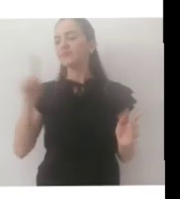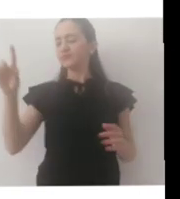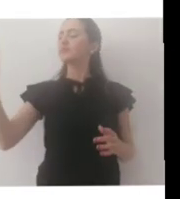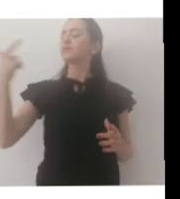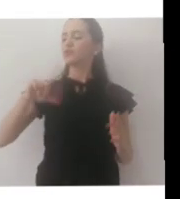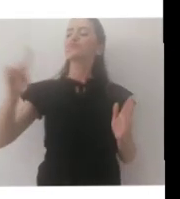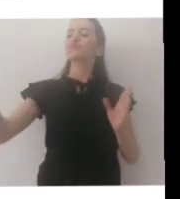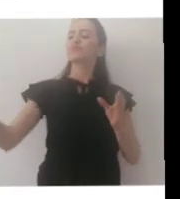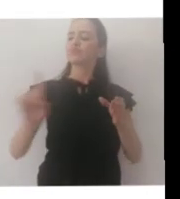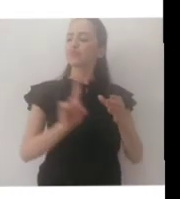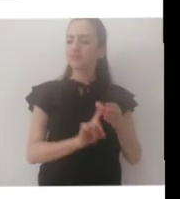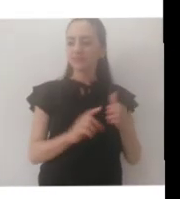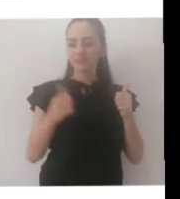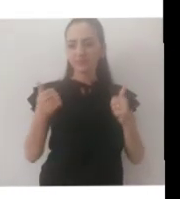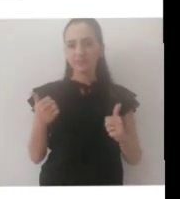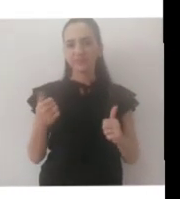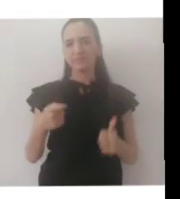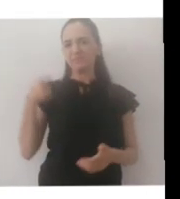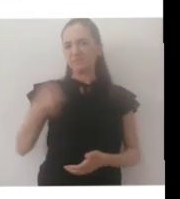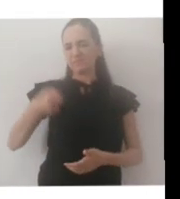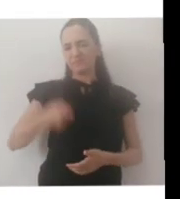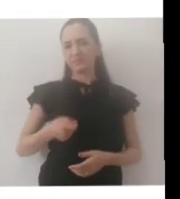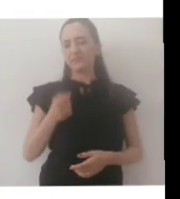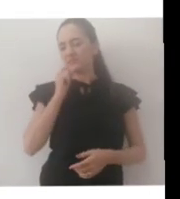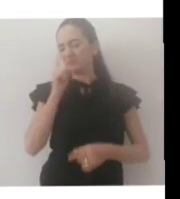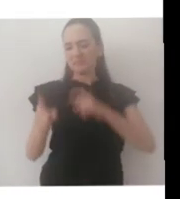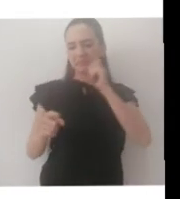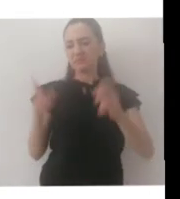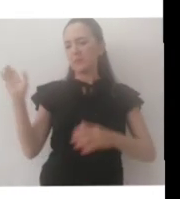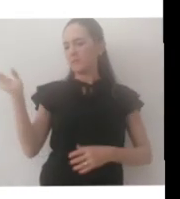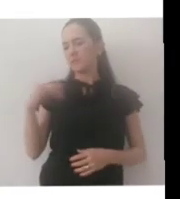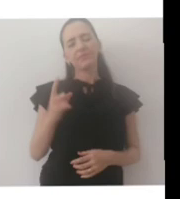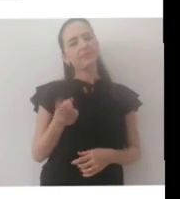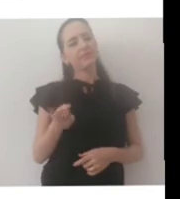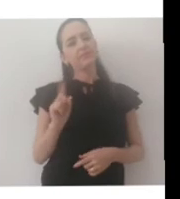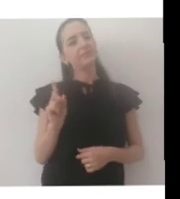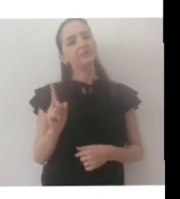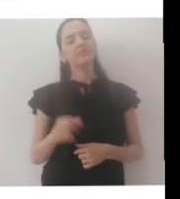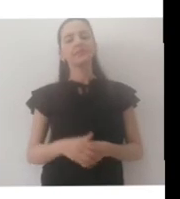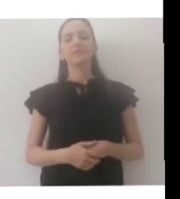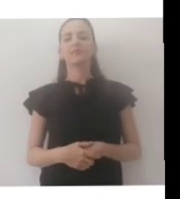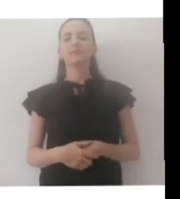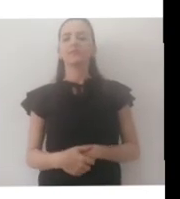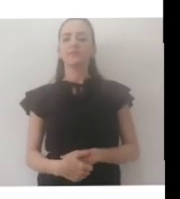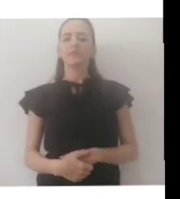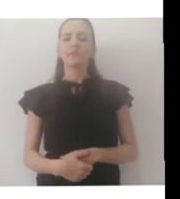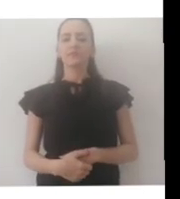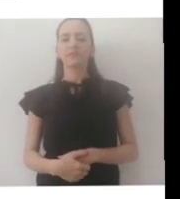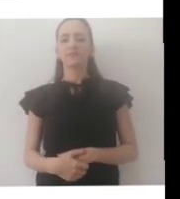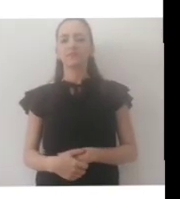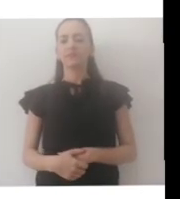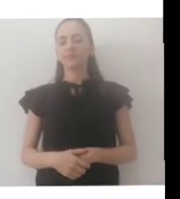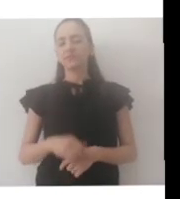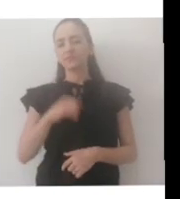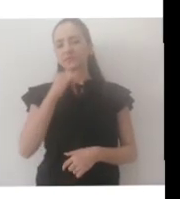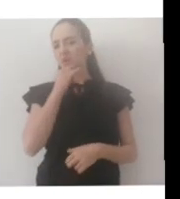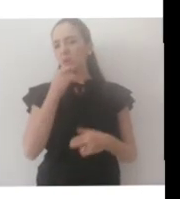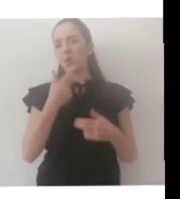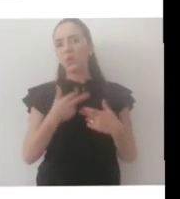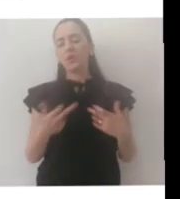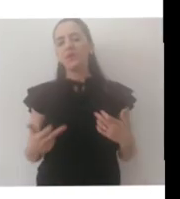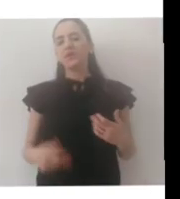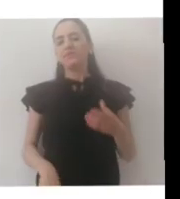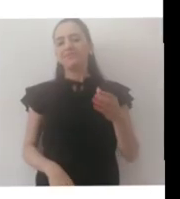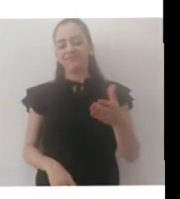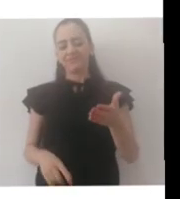também ouvir, a Pró te inclui de volta, tá bom? Então, é uma relação de respeito que a gente vai ter com a criança, não de autoritarismo, não de xingar,